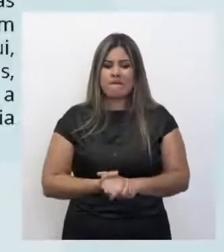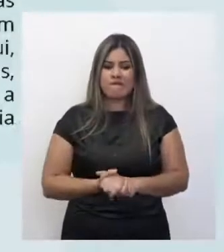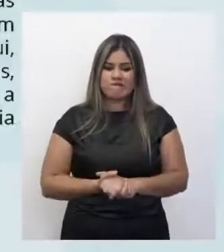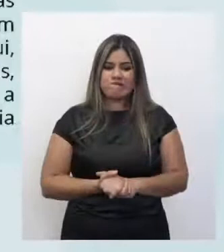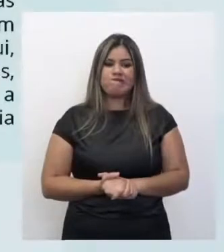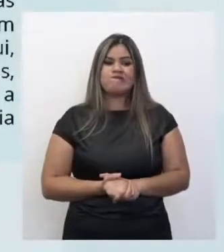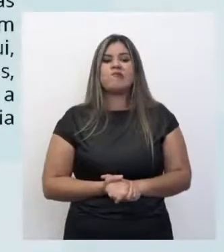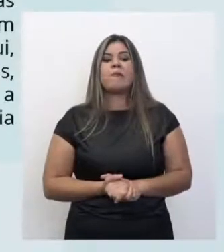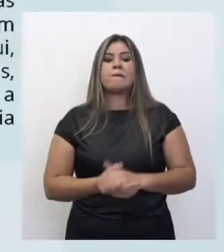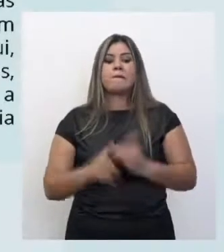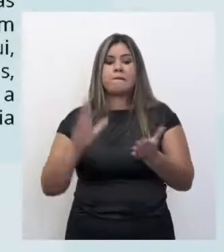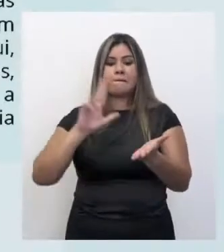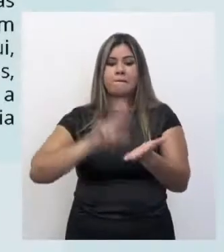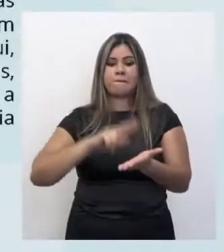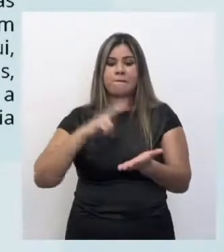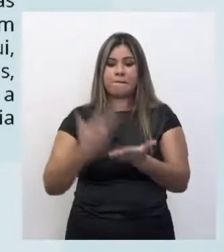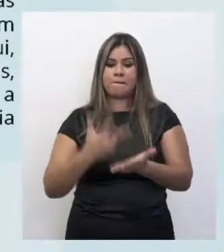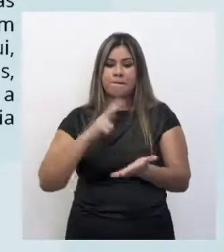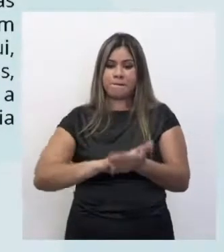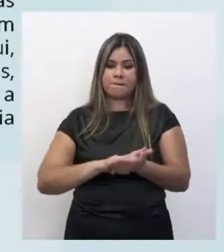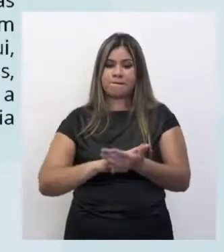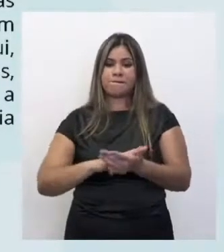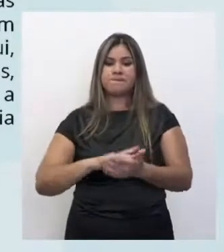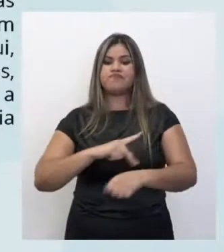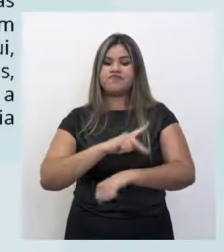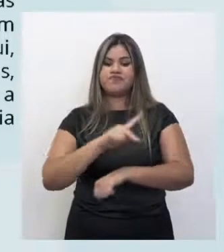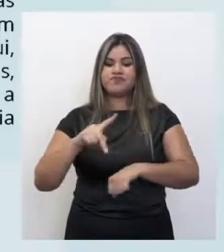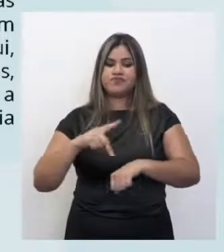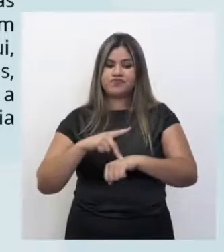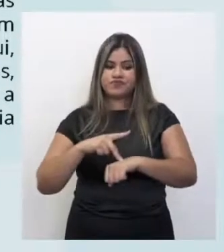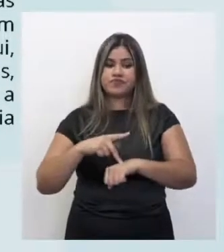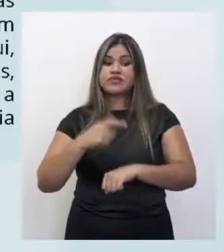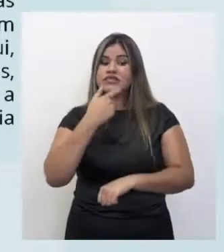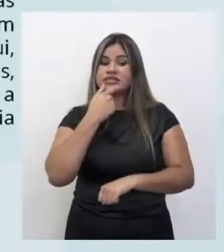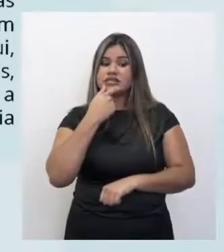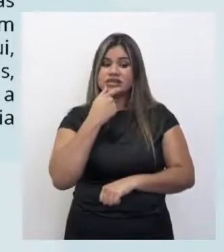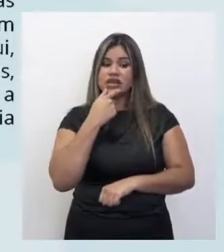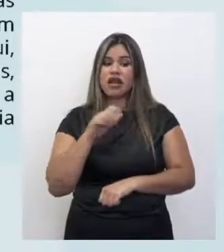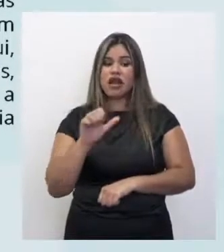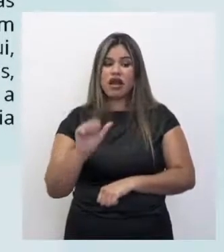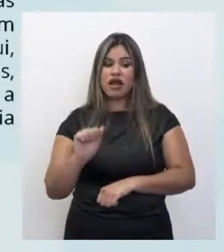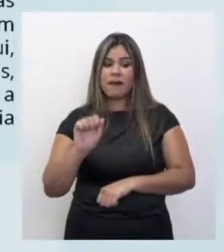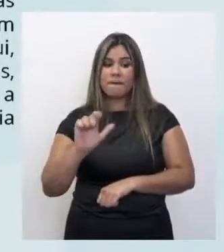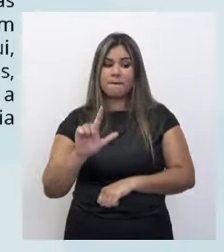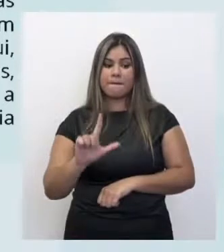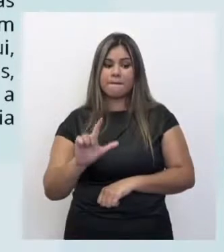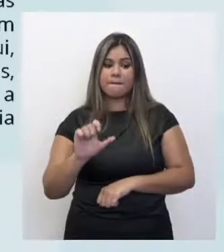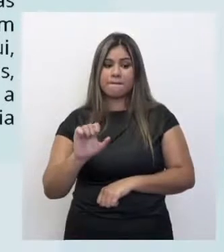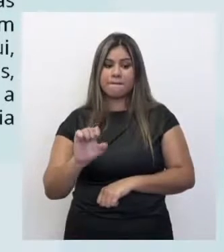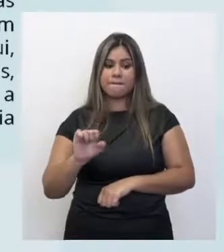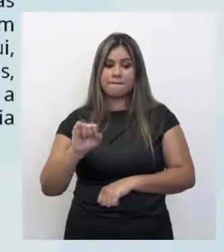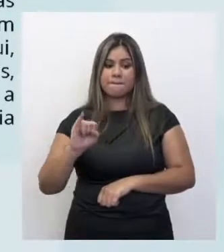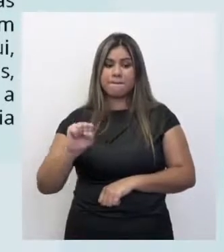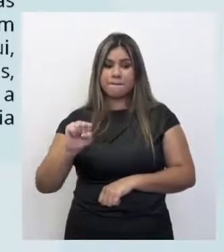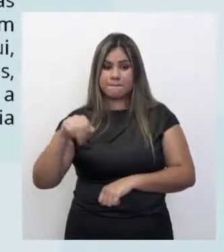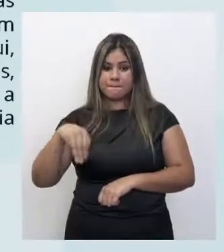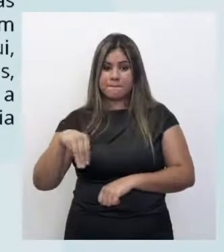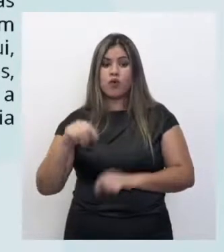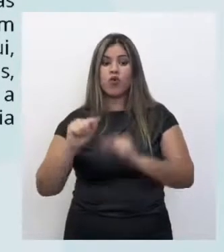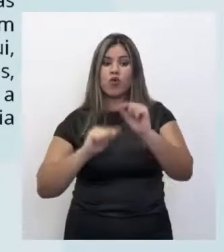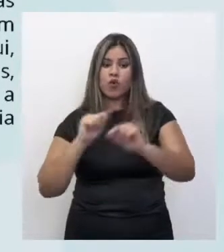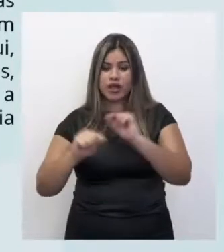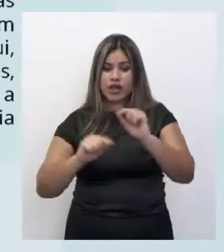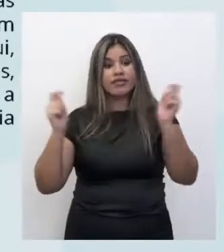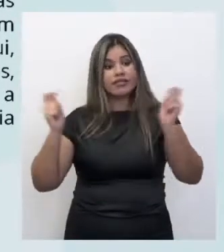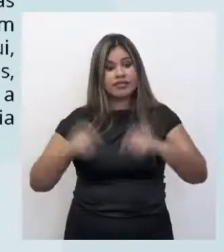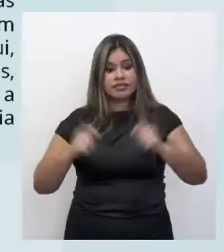termo é a tradução da forma nascida em países de língua inglesa, ableism. Então, olha só essa palavra que está em negrito aí, ó, ableism. Able quer dizer capaz. Esse